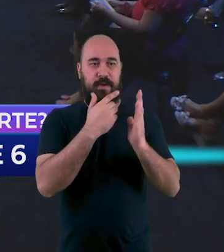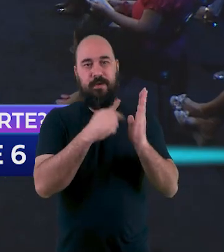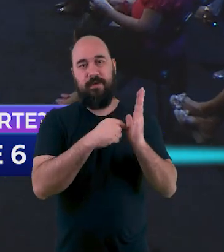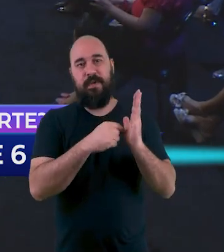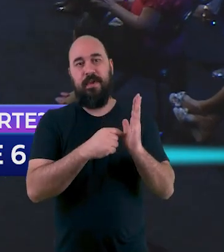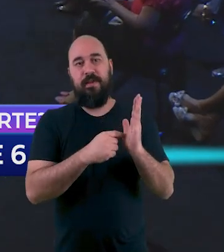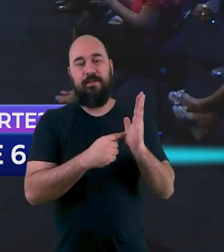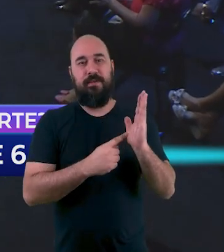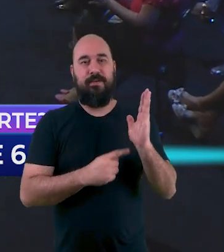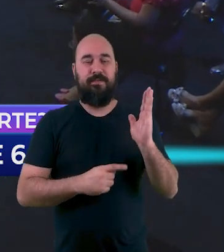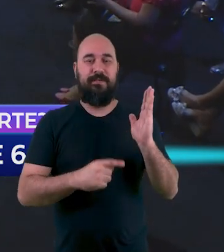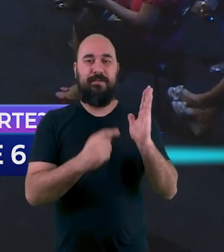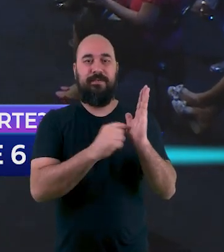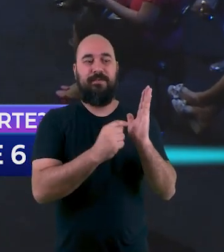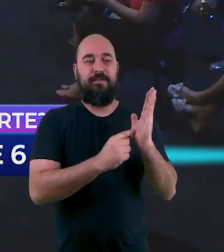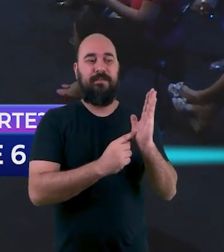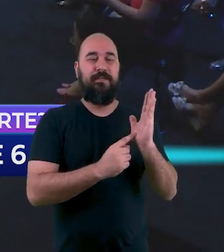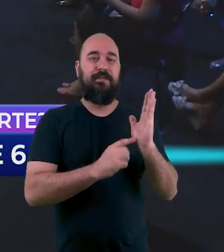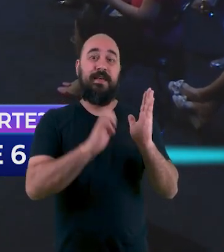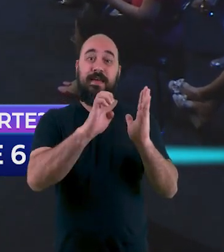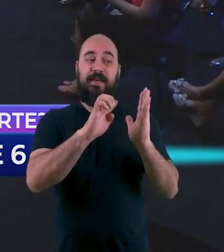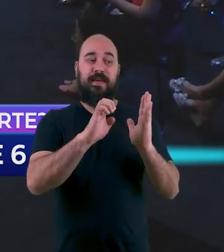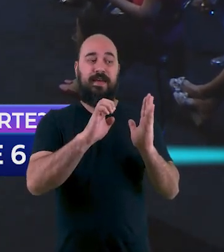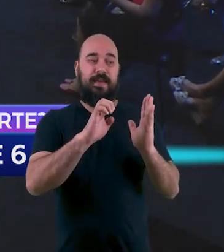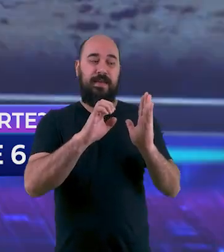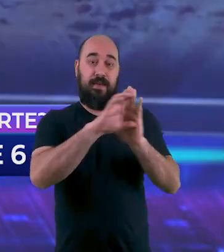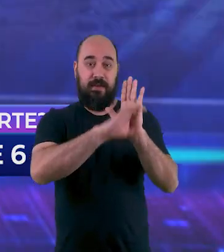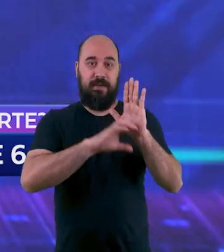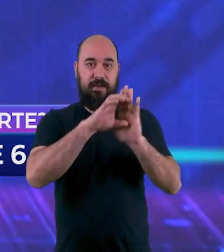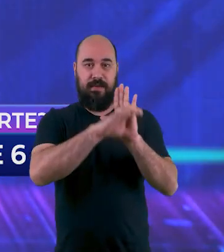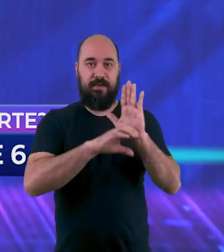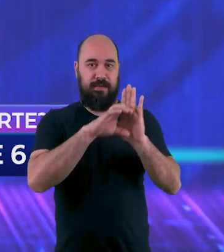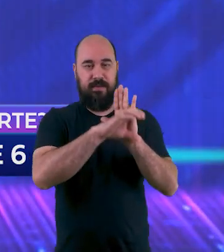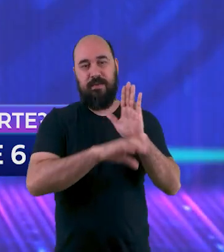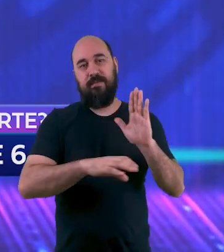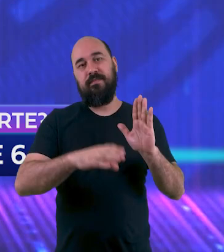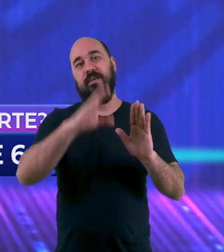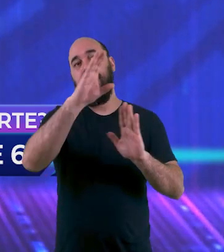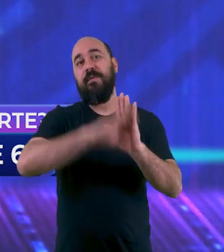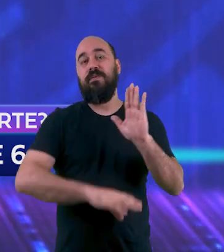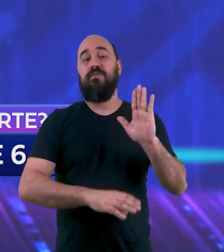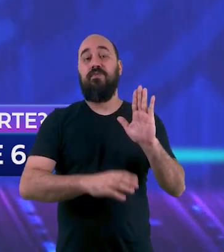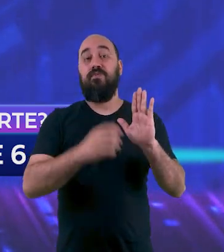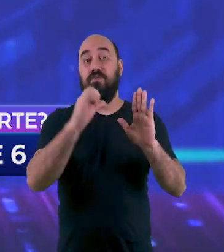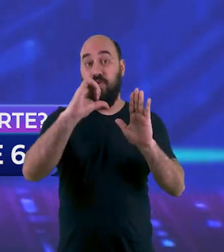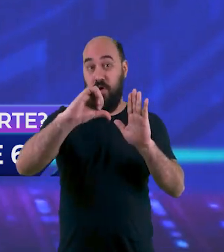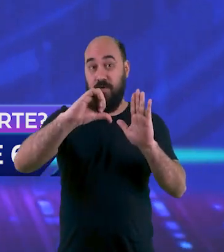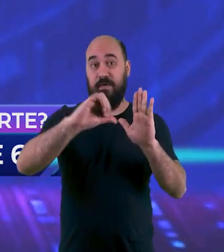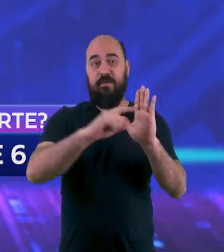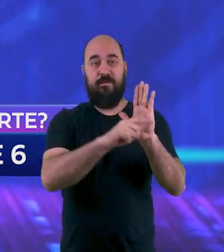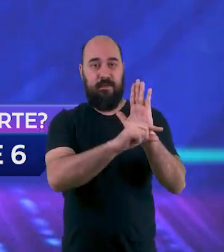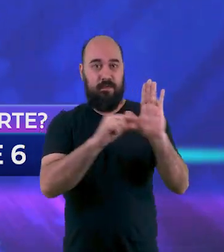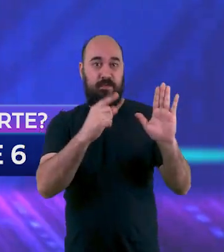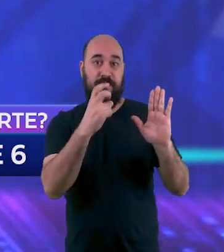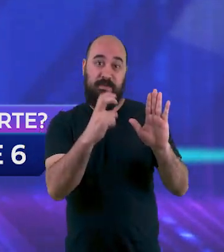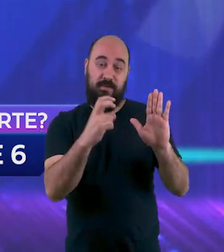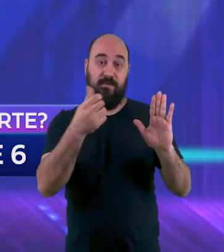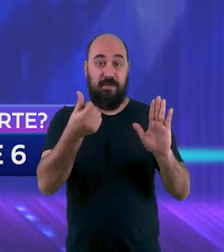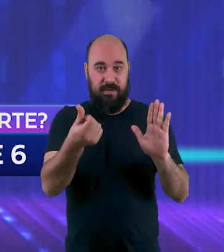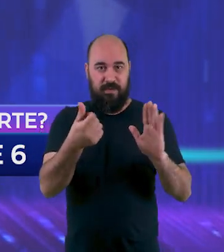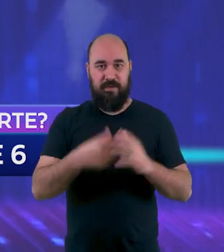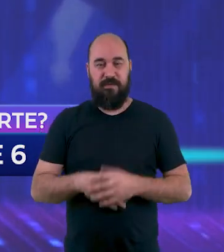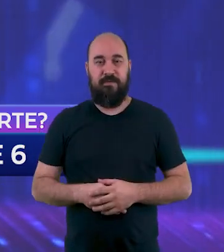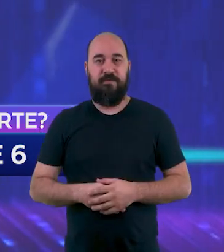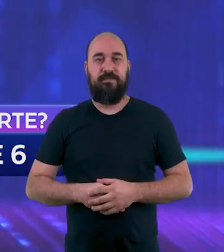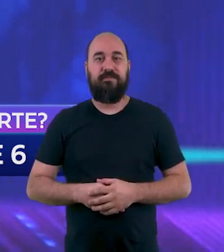Vamos a Eclesiastes no Antigo Testamento, capítulo 9. Vamos ler os versículos 5 e 6. Olha só o que diz a Bíblia.